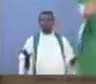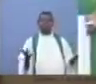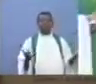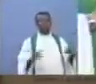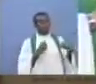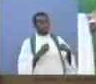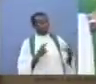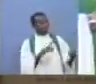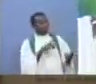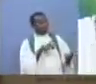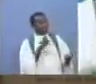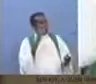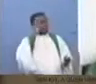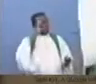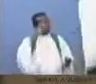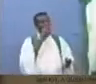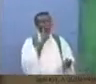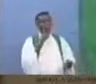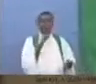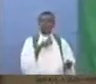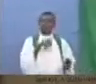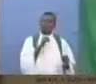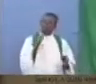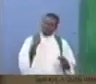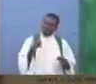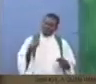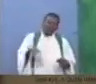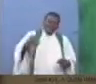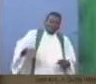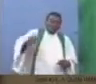pinta? E ele dizia: a dor passa,